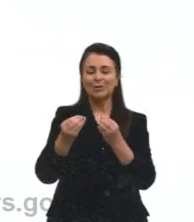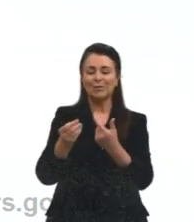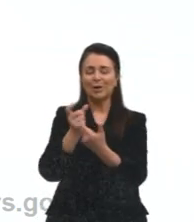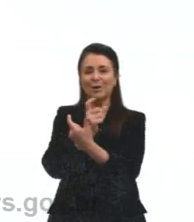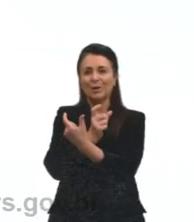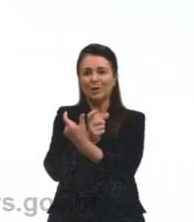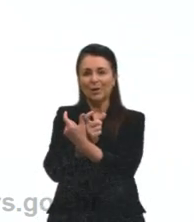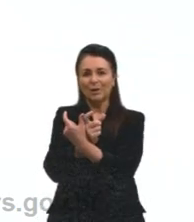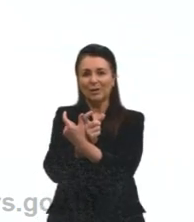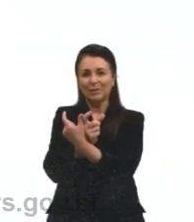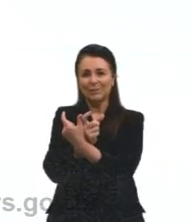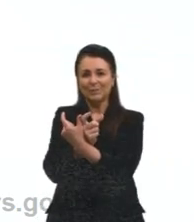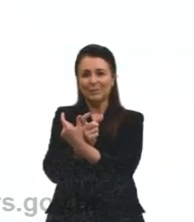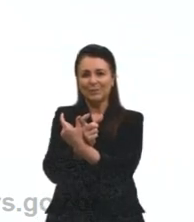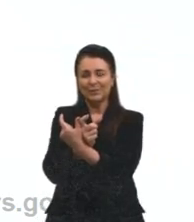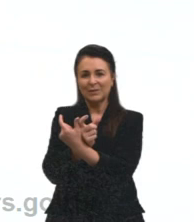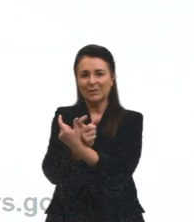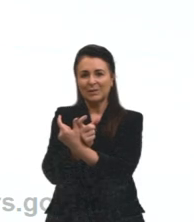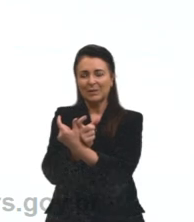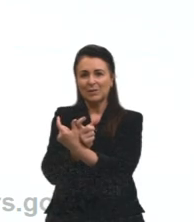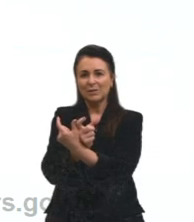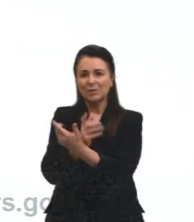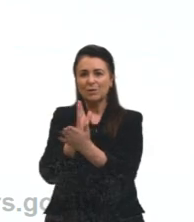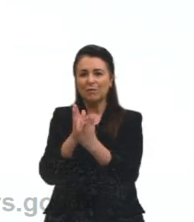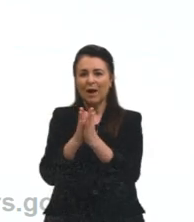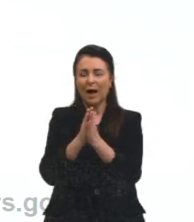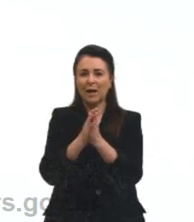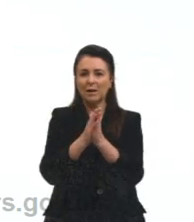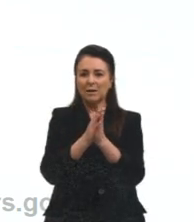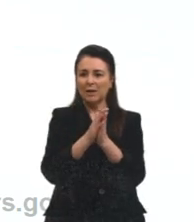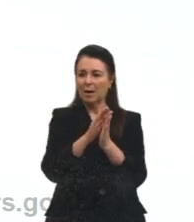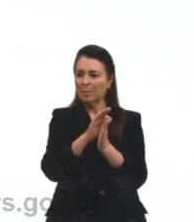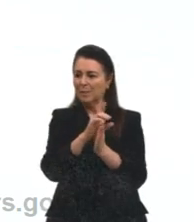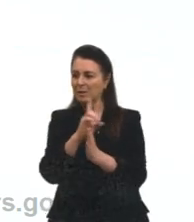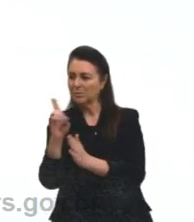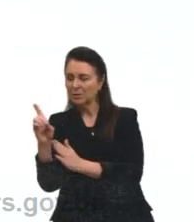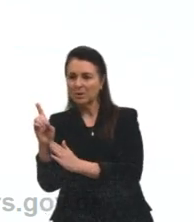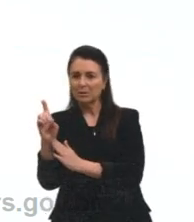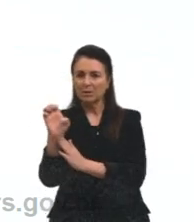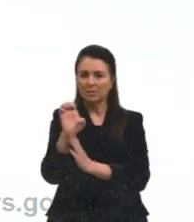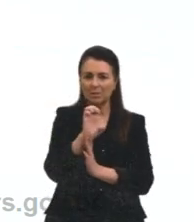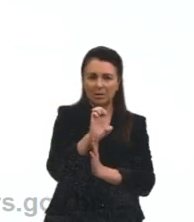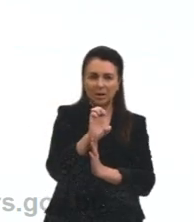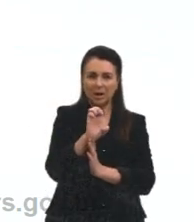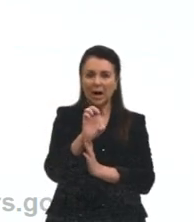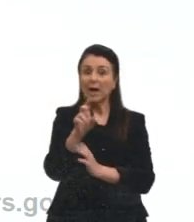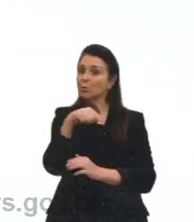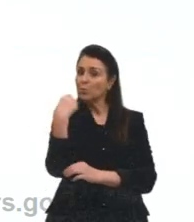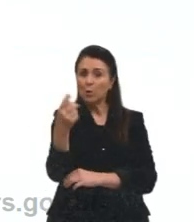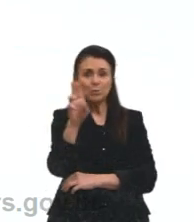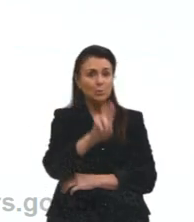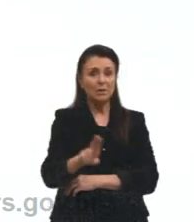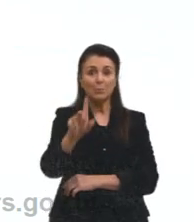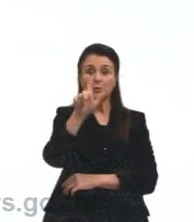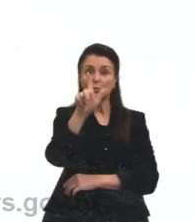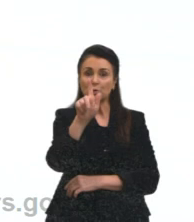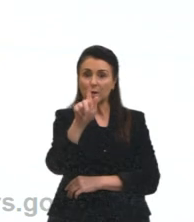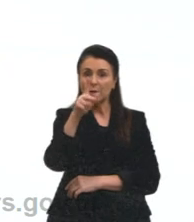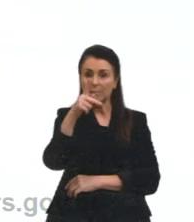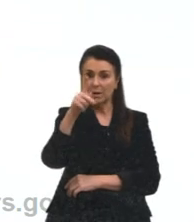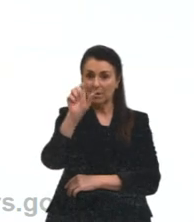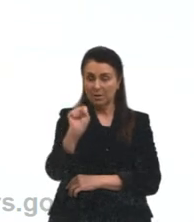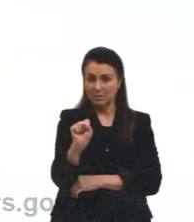então quando a gente vai andar e se deslocar de um lugar até o outro a gente coloca lá no nosso GPS e falar